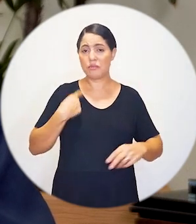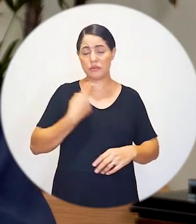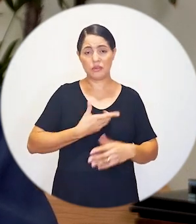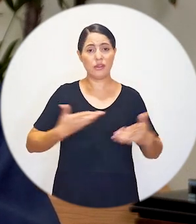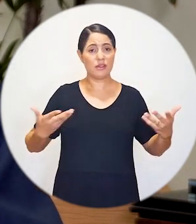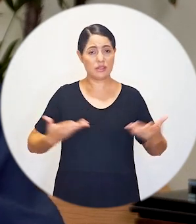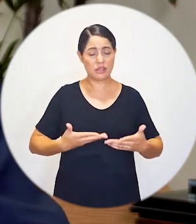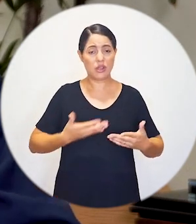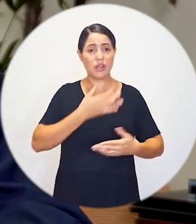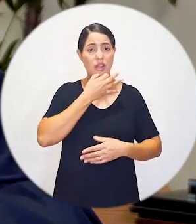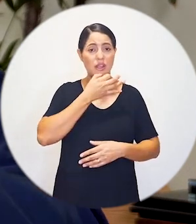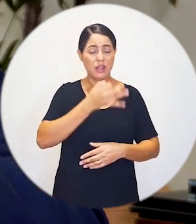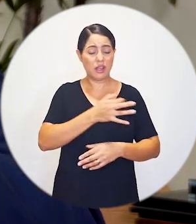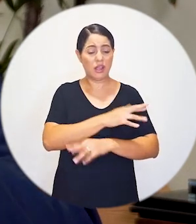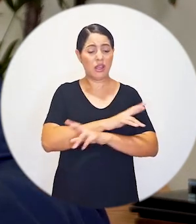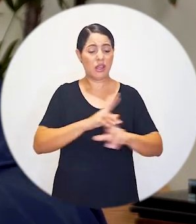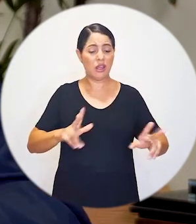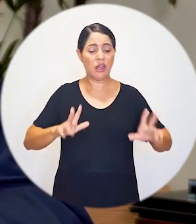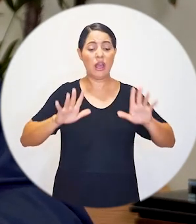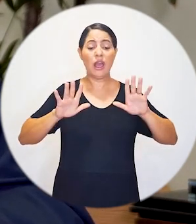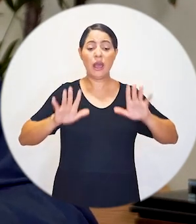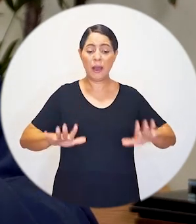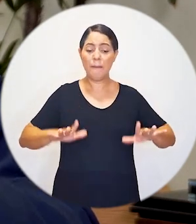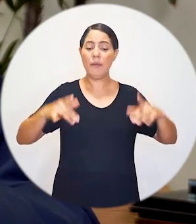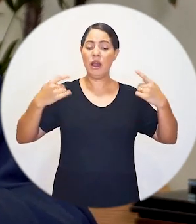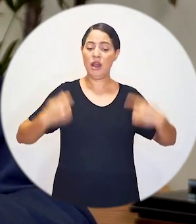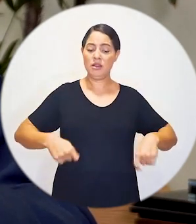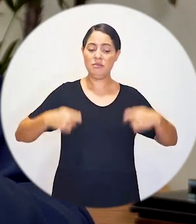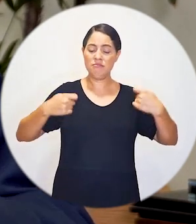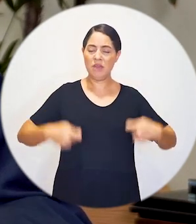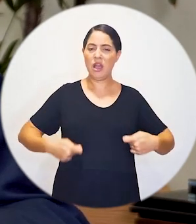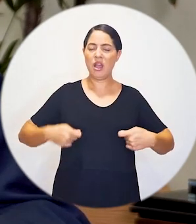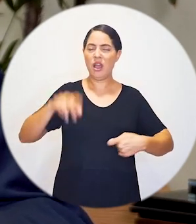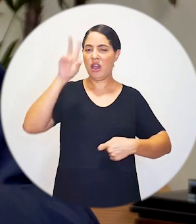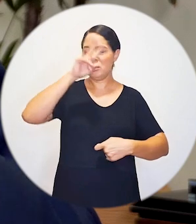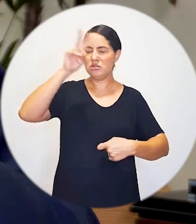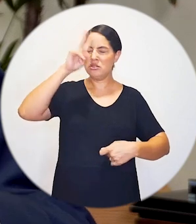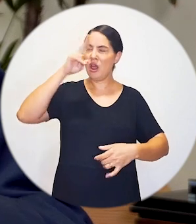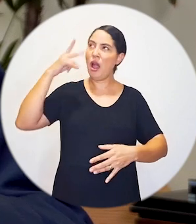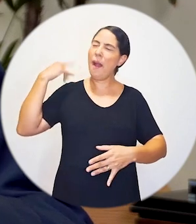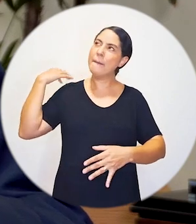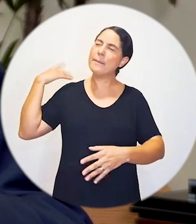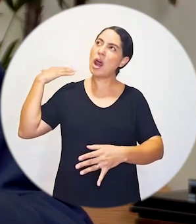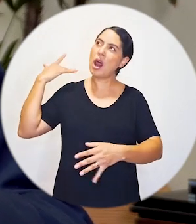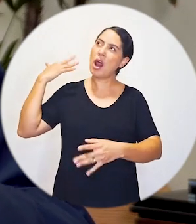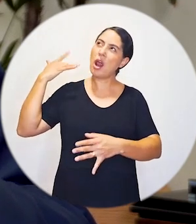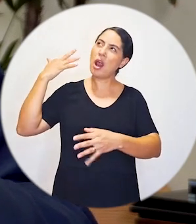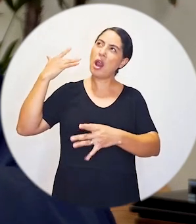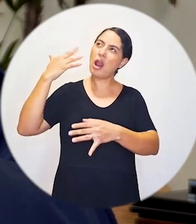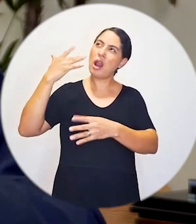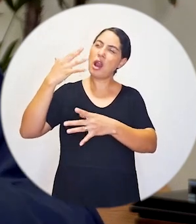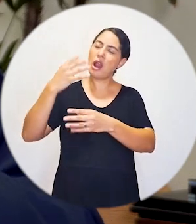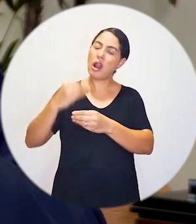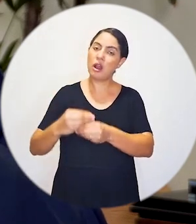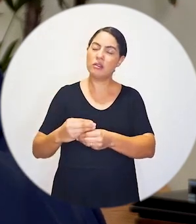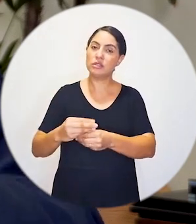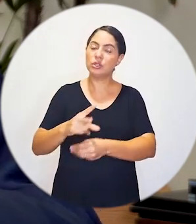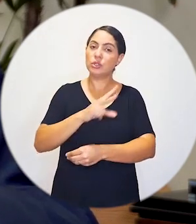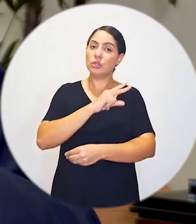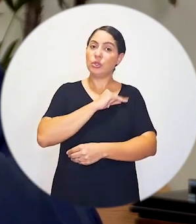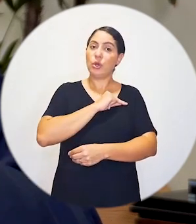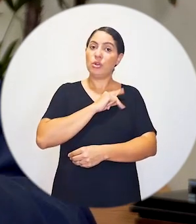posição. Mas passa sim um filme em que